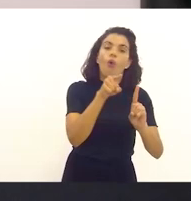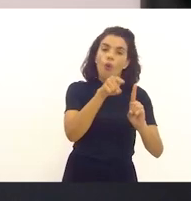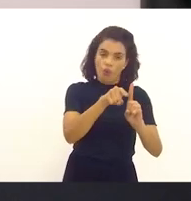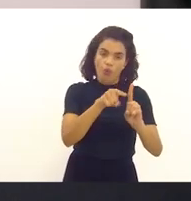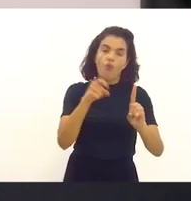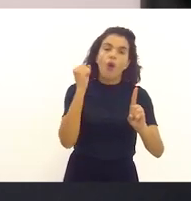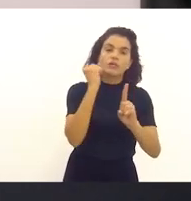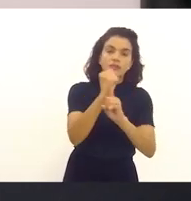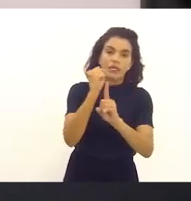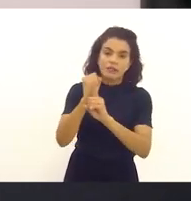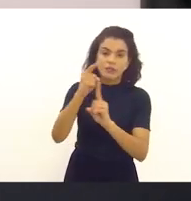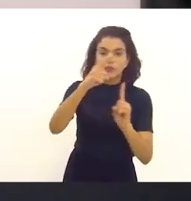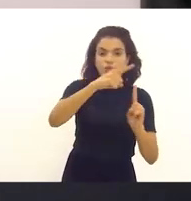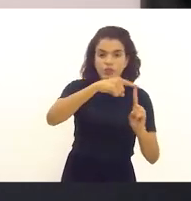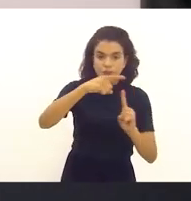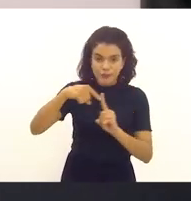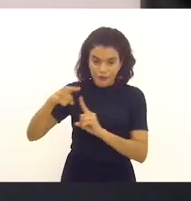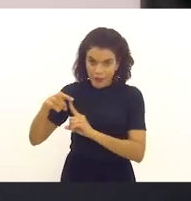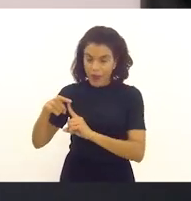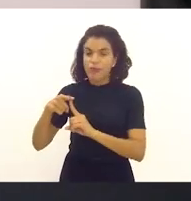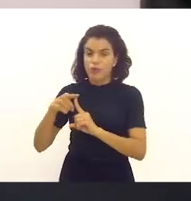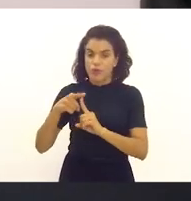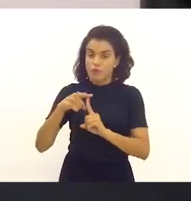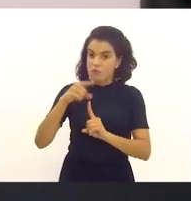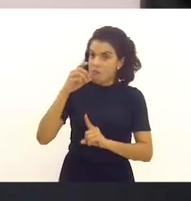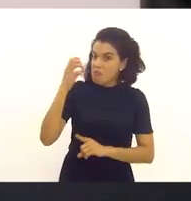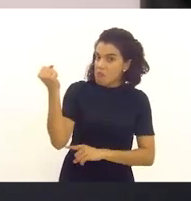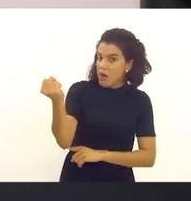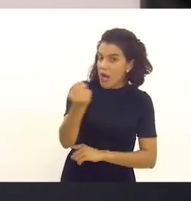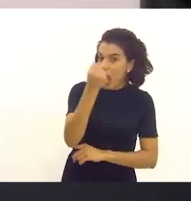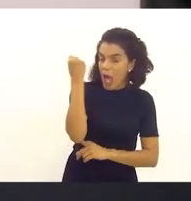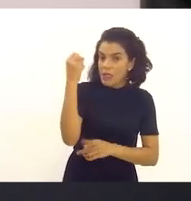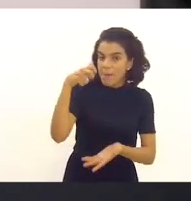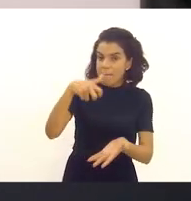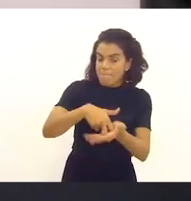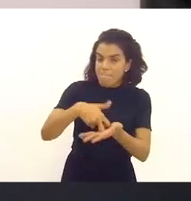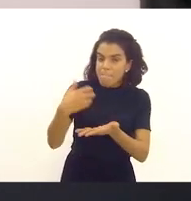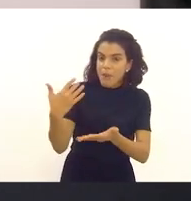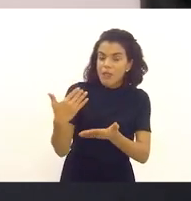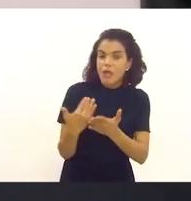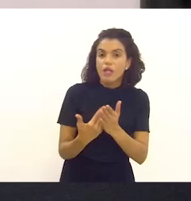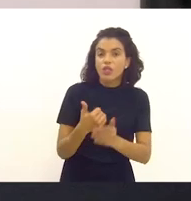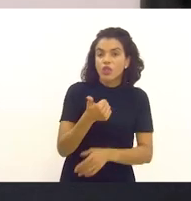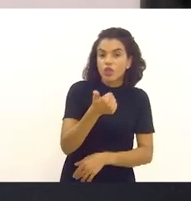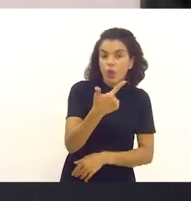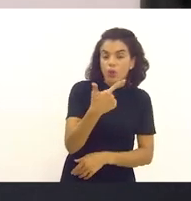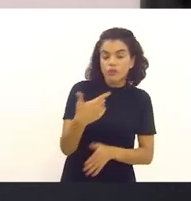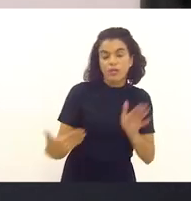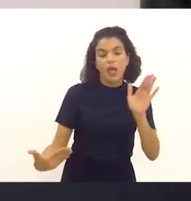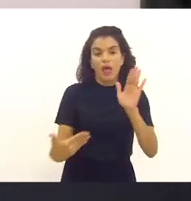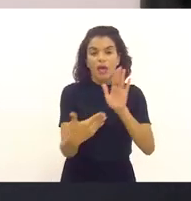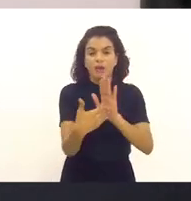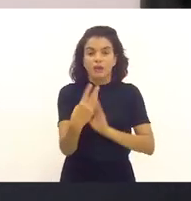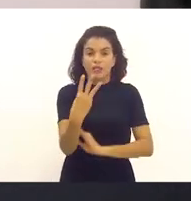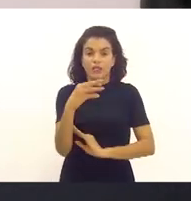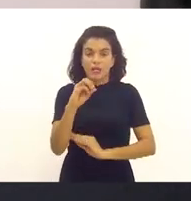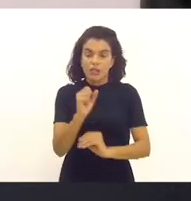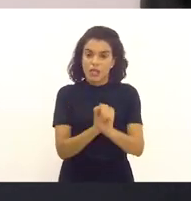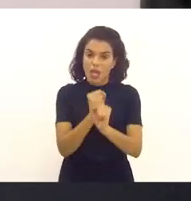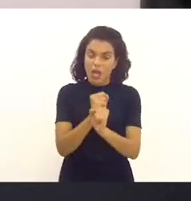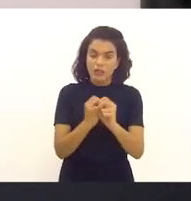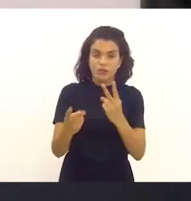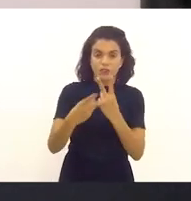coloca na lista dos crimes hediondos com apenas mais altas hino de 12 a 30 anos de